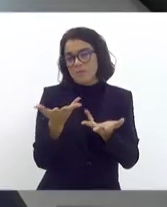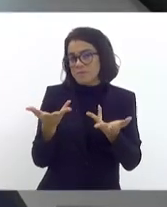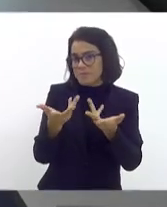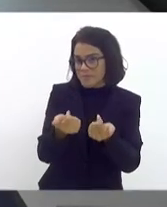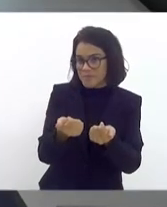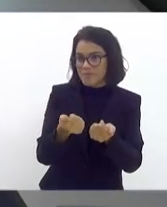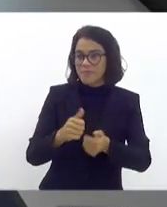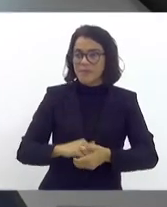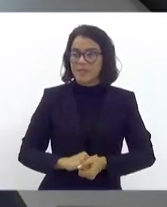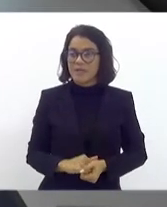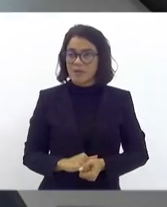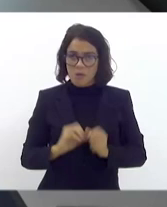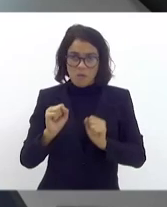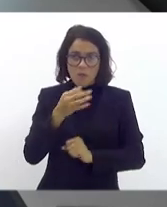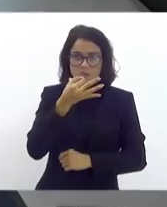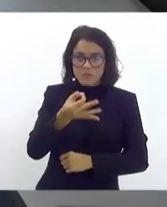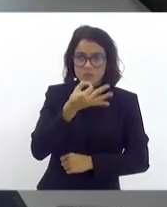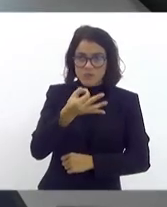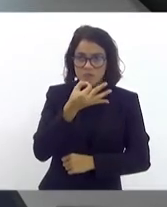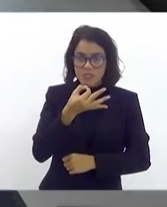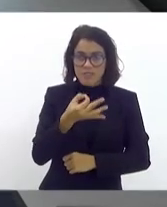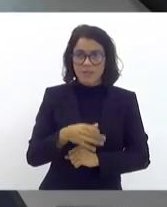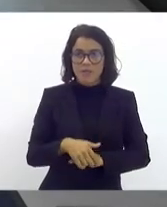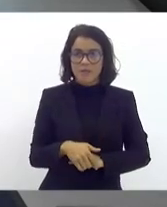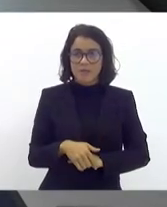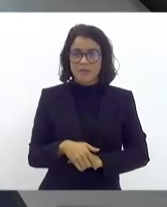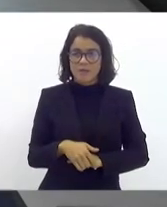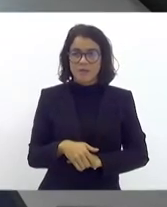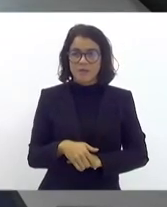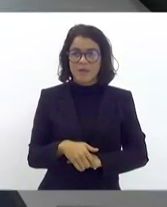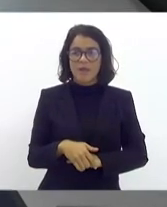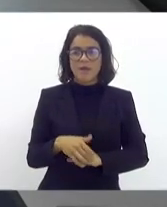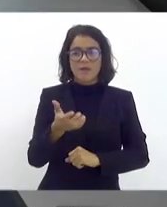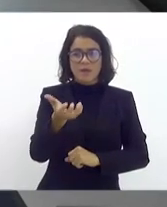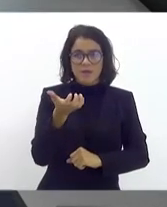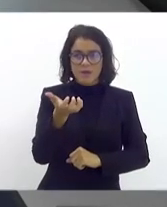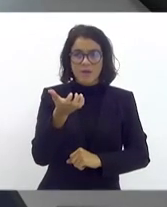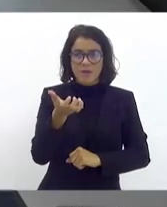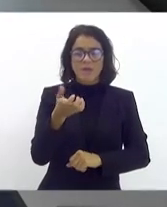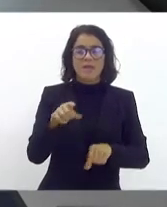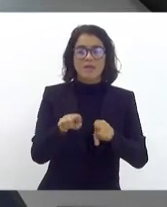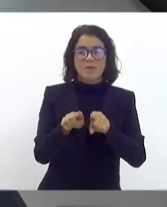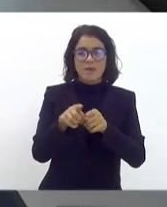Senhor presidente, pode dar só uma sugestão? Claro. Né? Ele tem. Eu sugeriria também convocar as pessoas